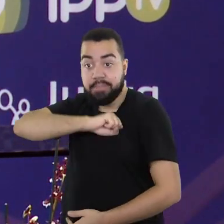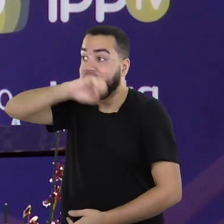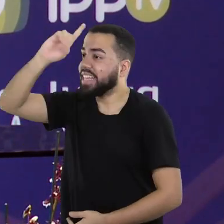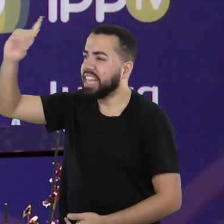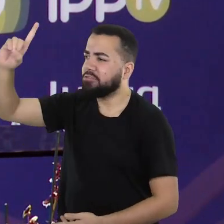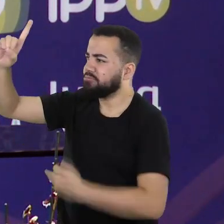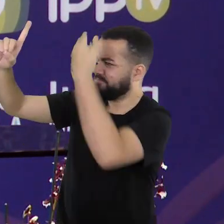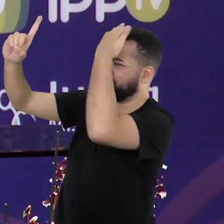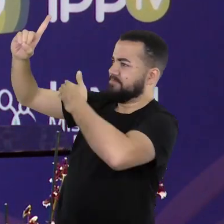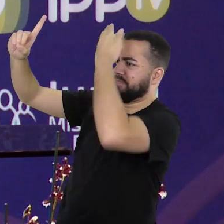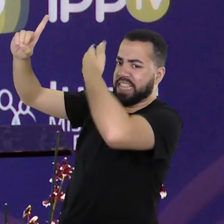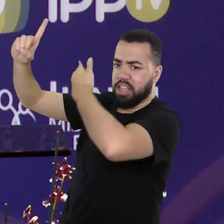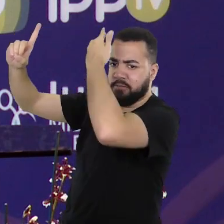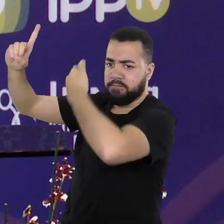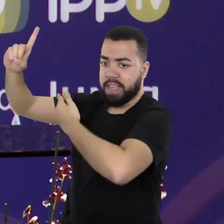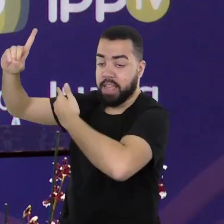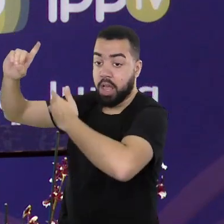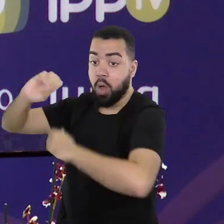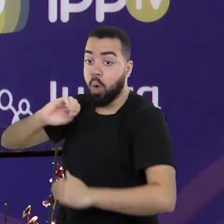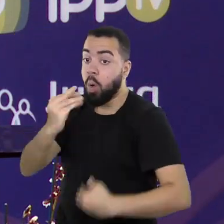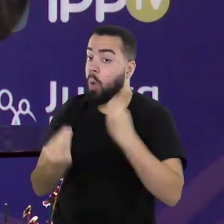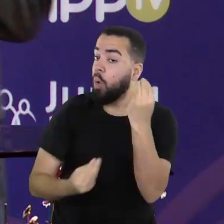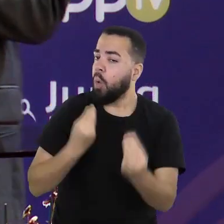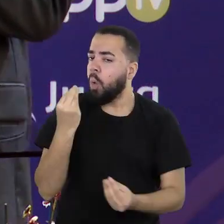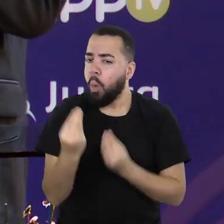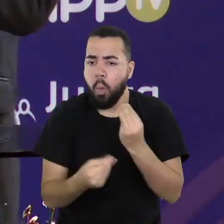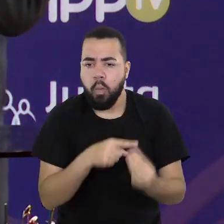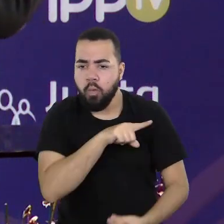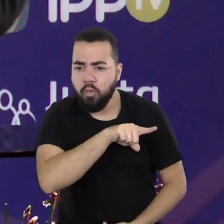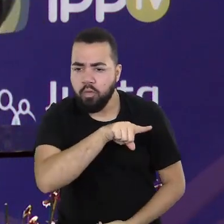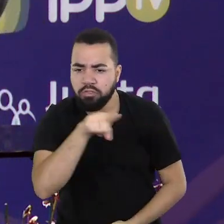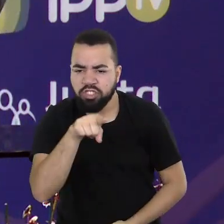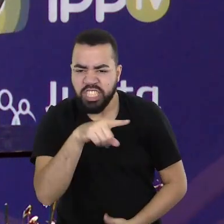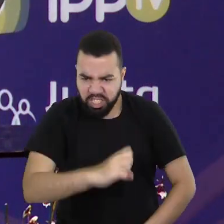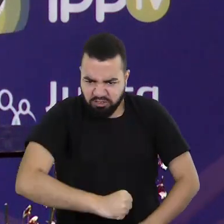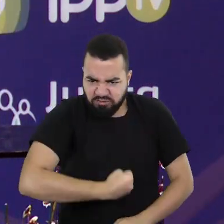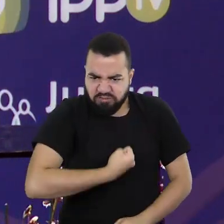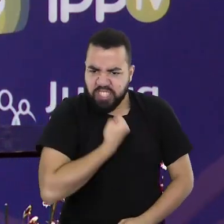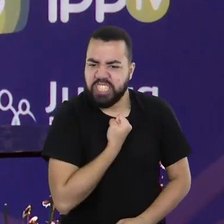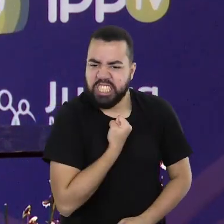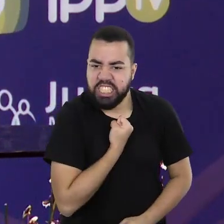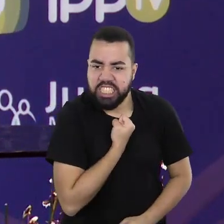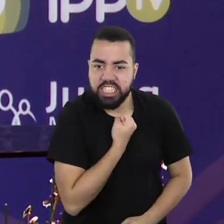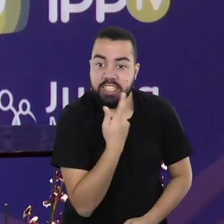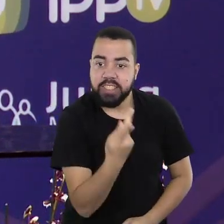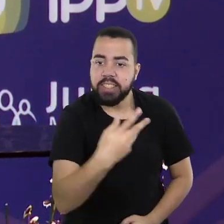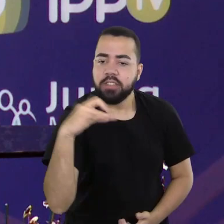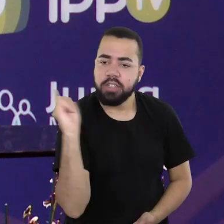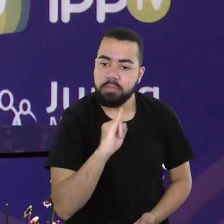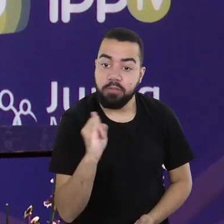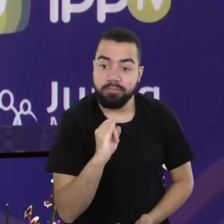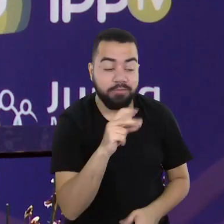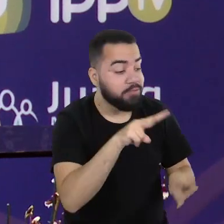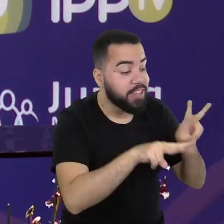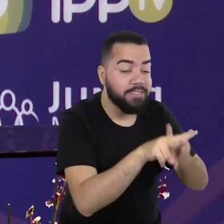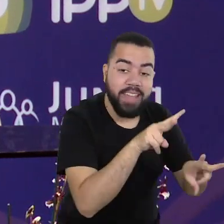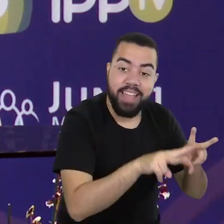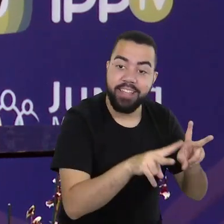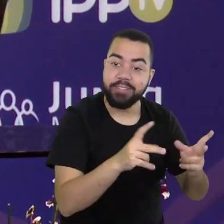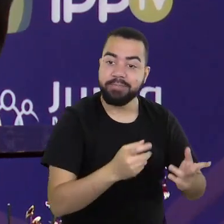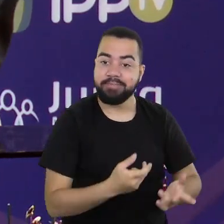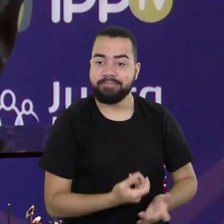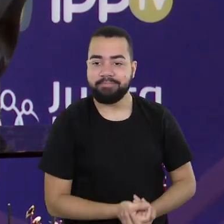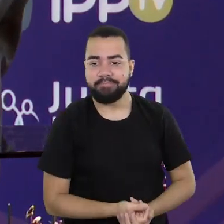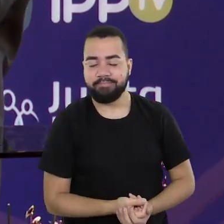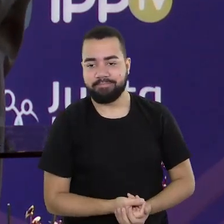que você pode odiar aquele irmão que você vê? Como é que você relaciona essa questão do amor a Deus com amor ao